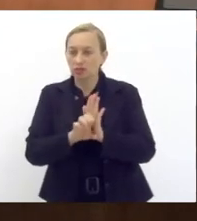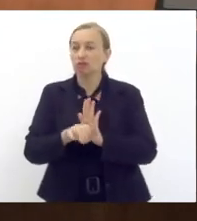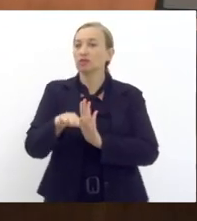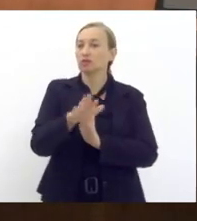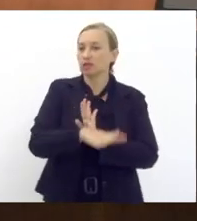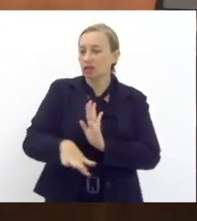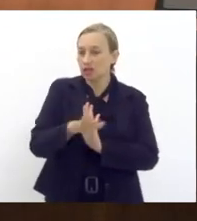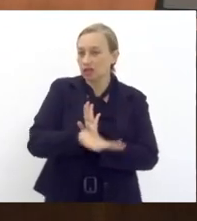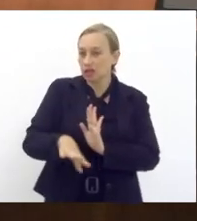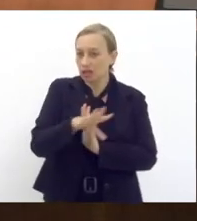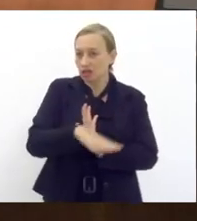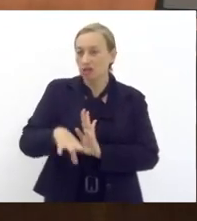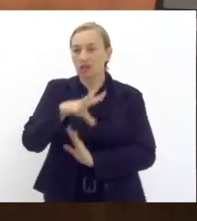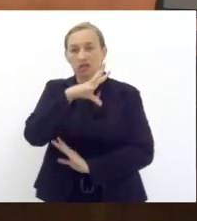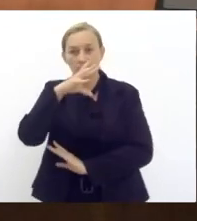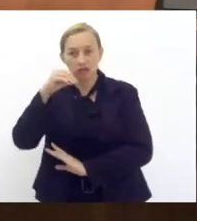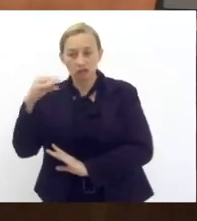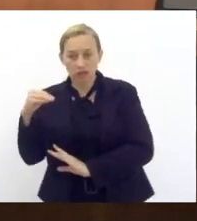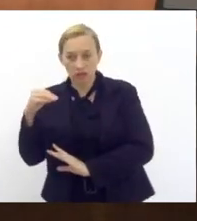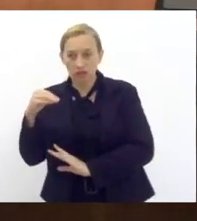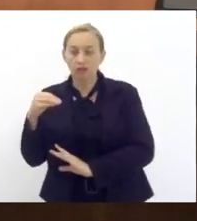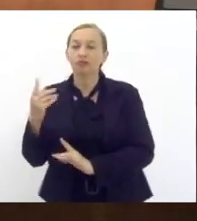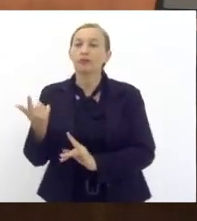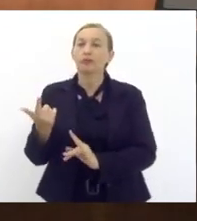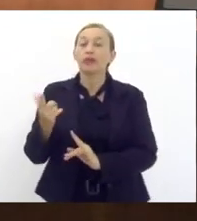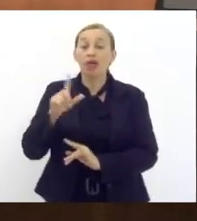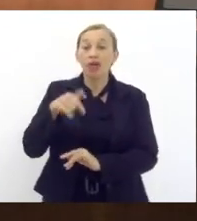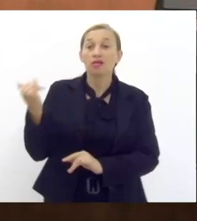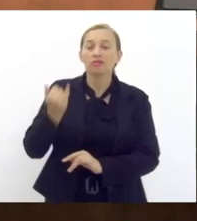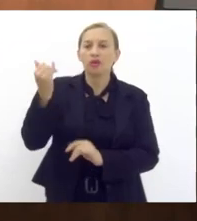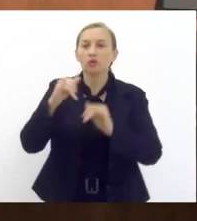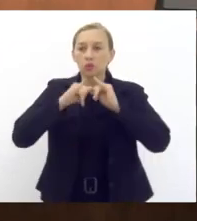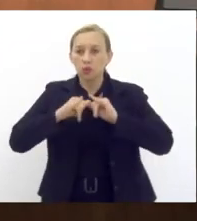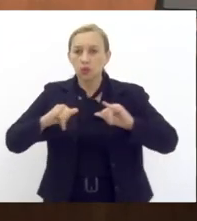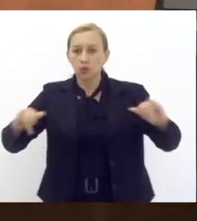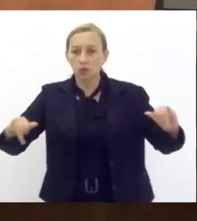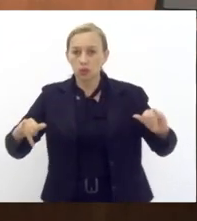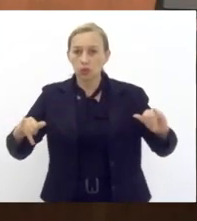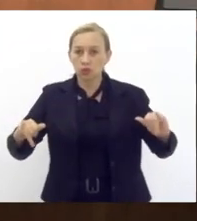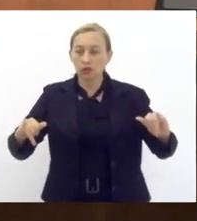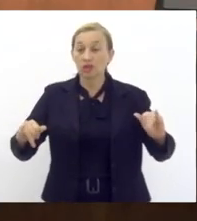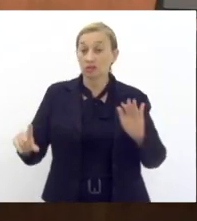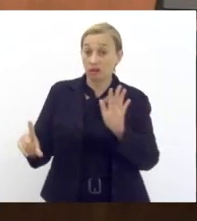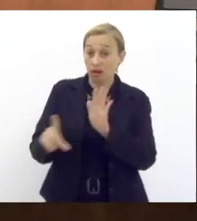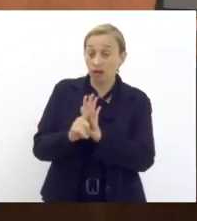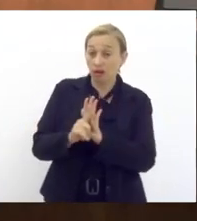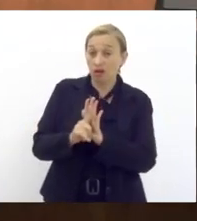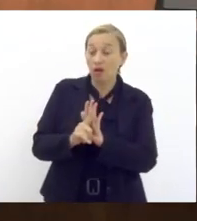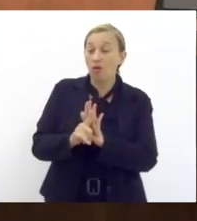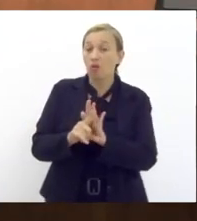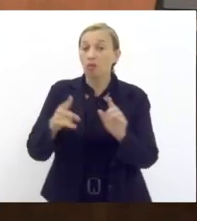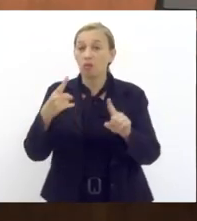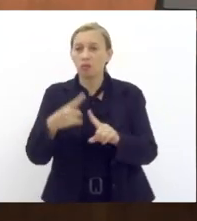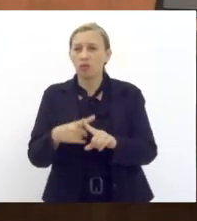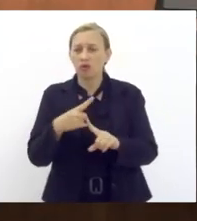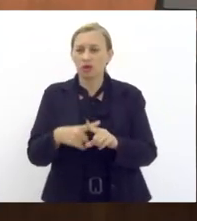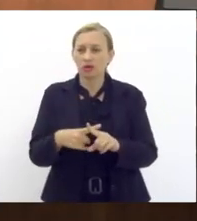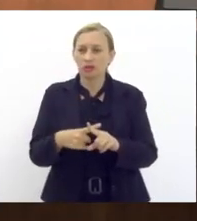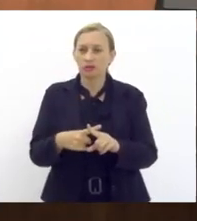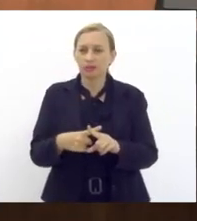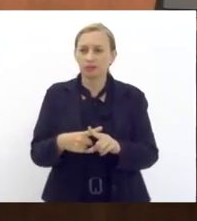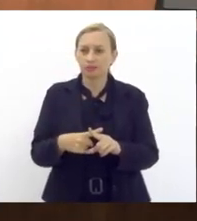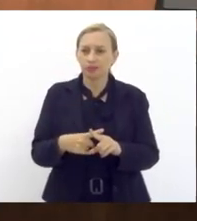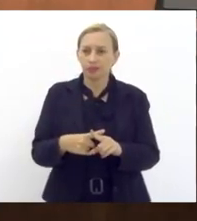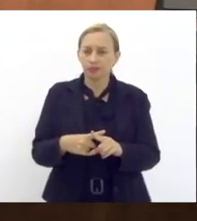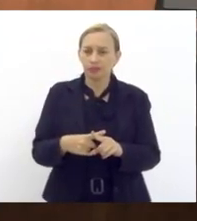é sigiloso. Então, é muito importante a divulgação dessa lei, porque isso, além